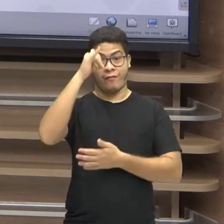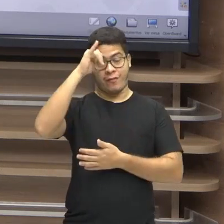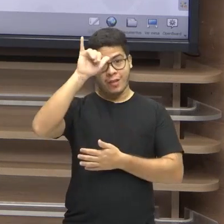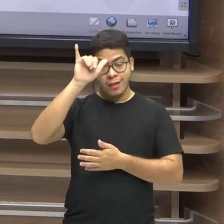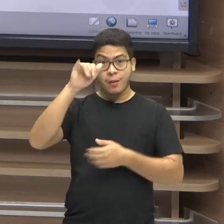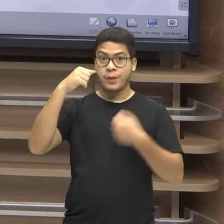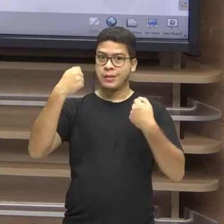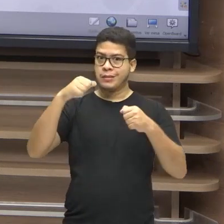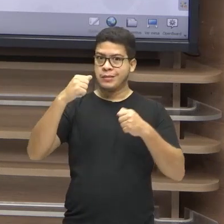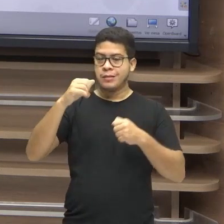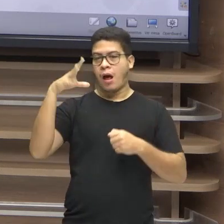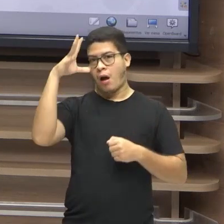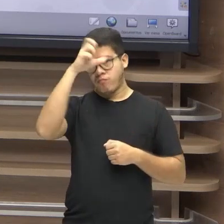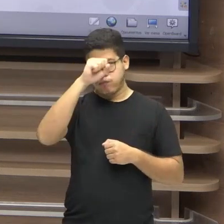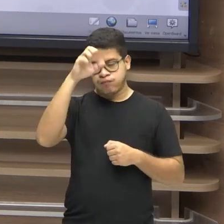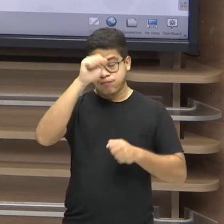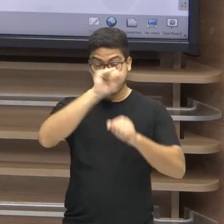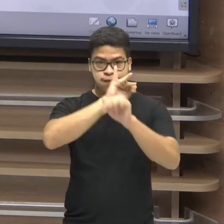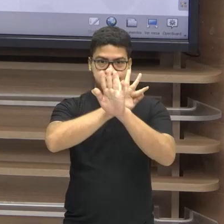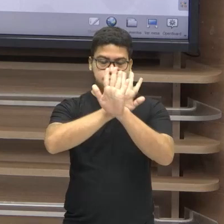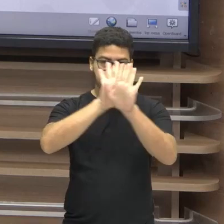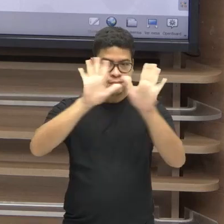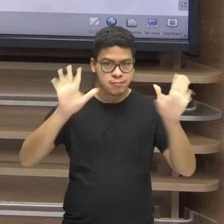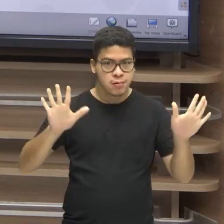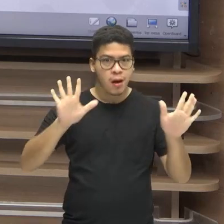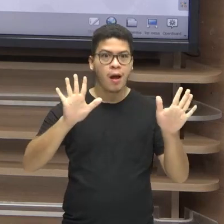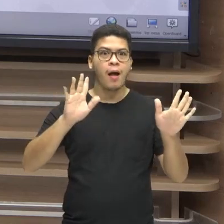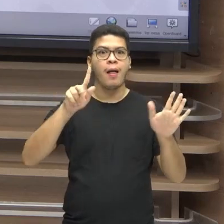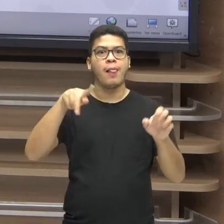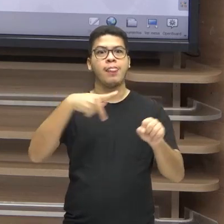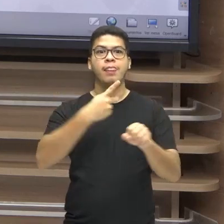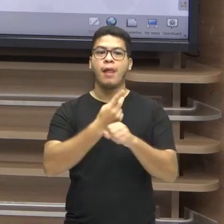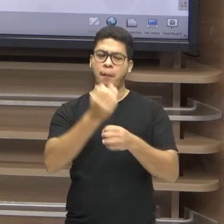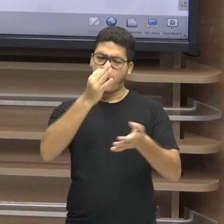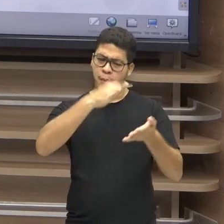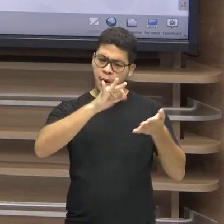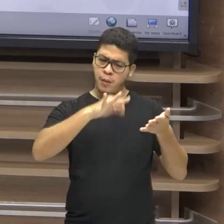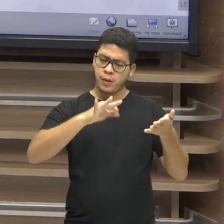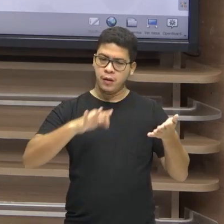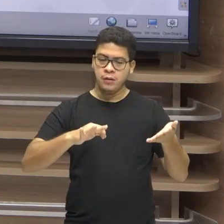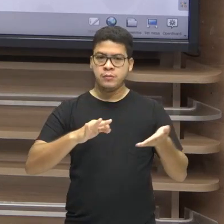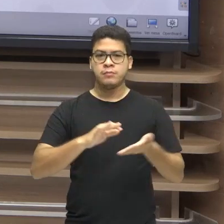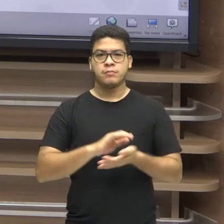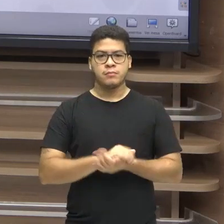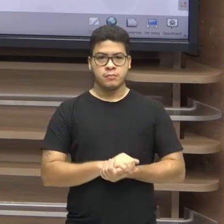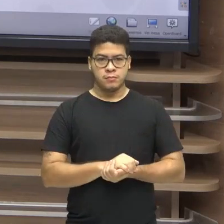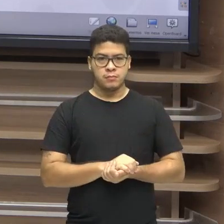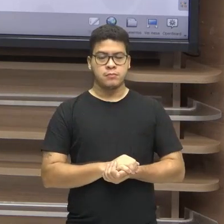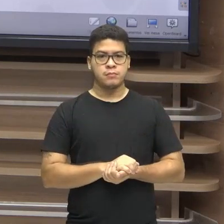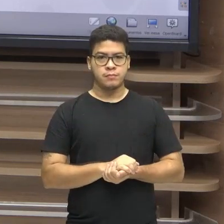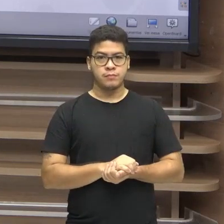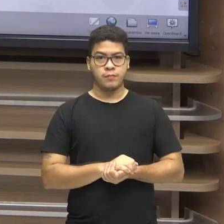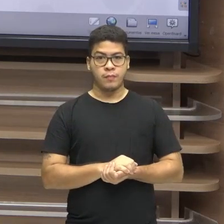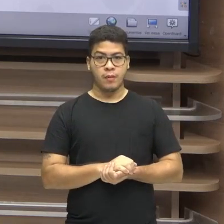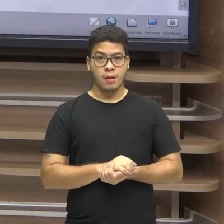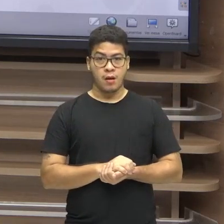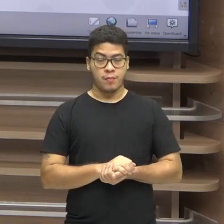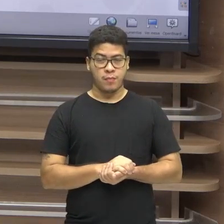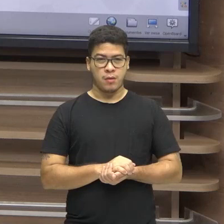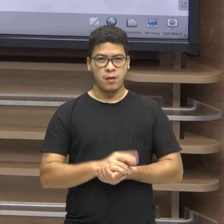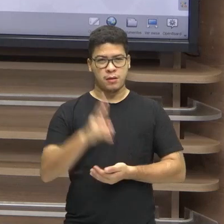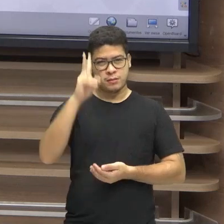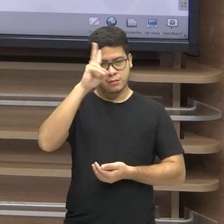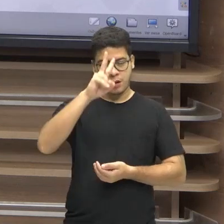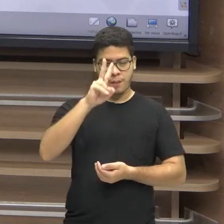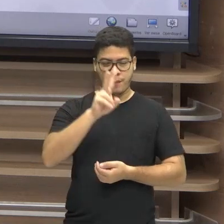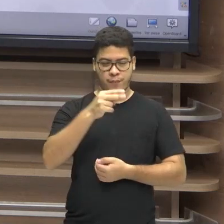Então, à esquerda do sinal de igualdade você tem o primeiro membro, à direita do sinal de igualdade você tem o segundo membro, tá? Então,